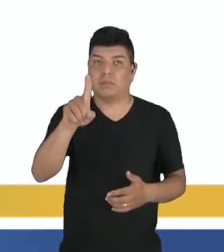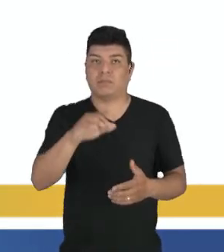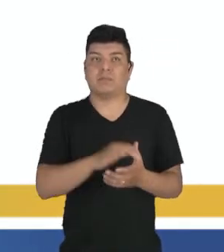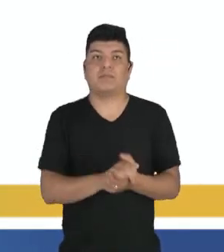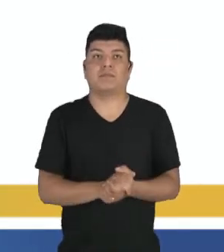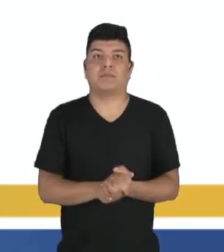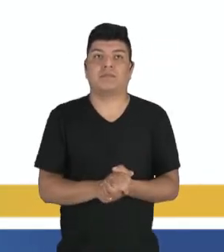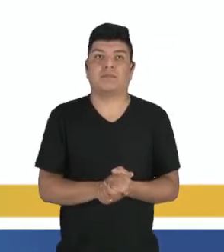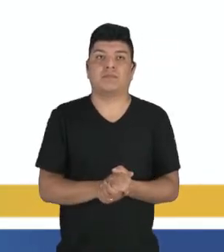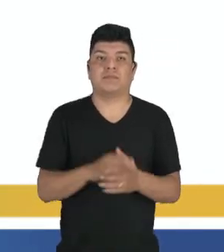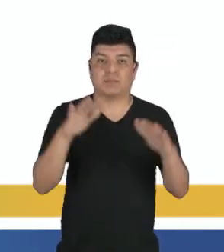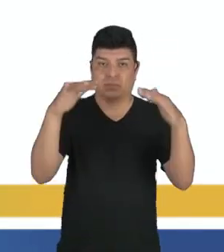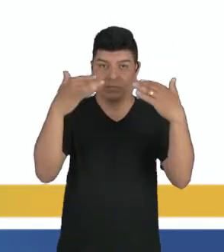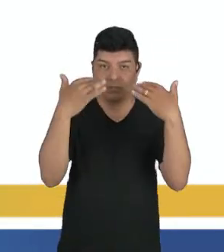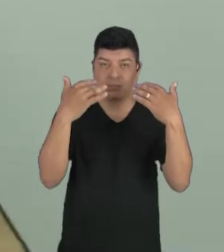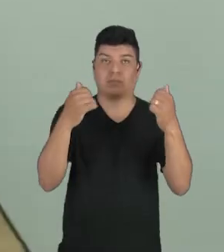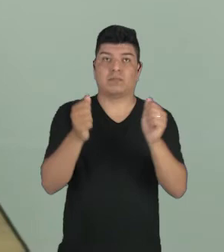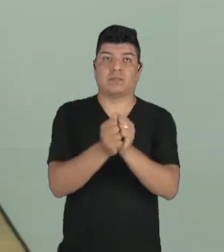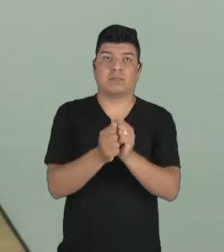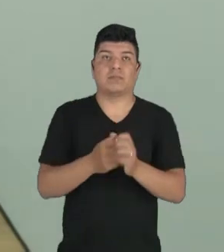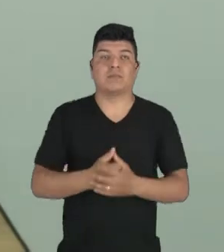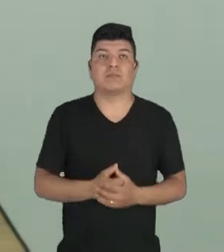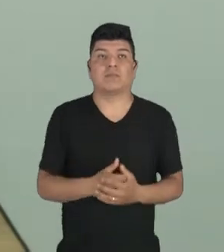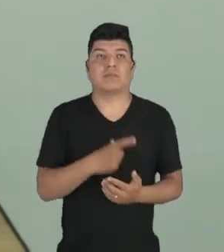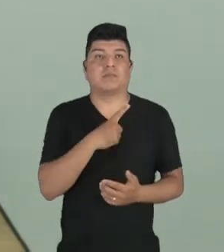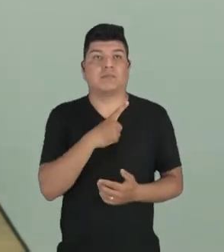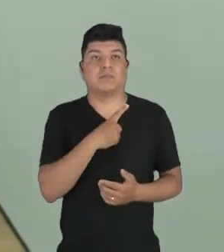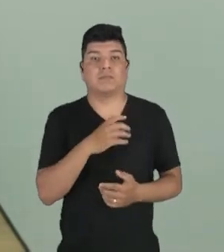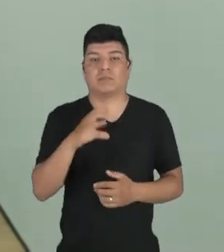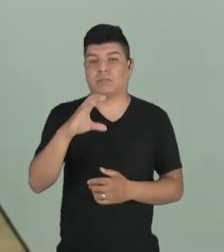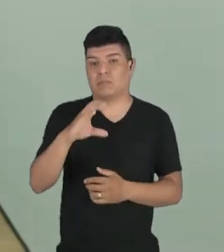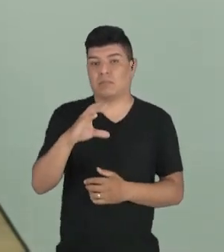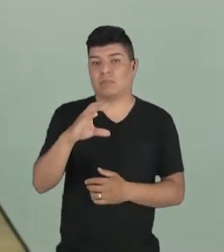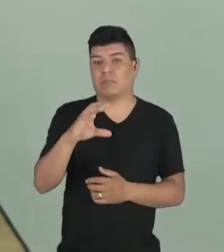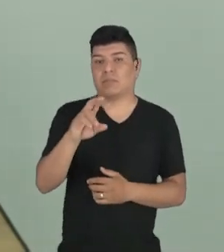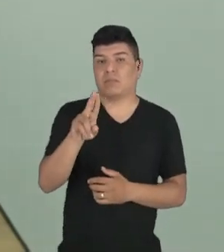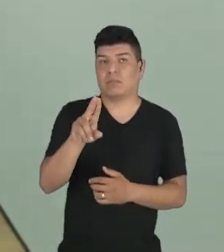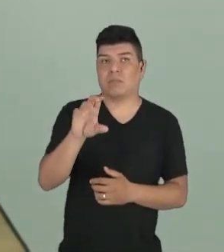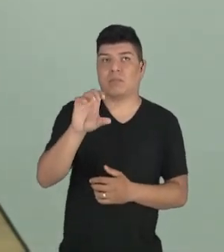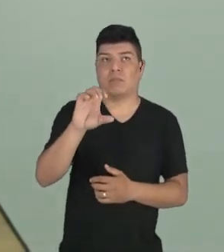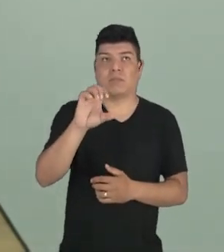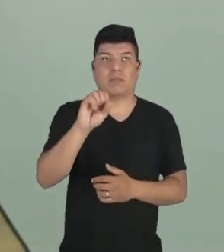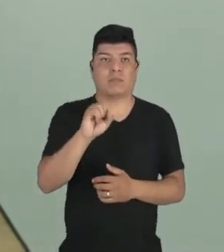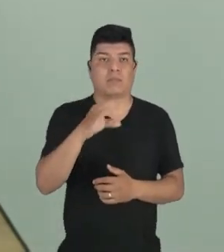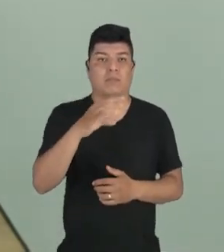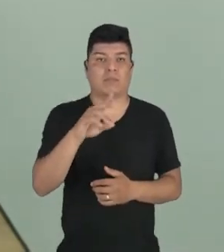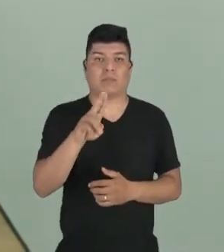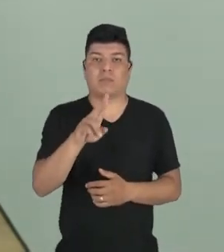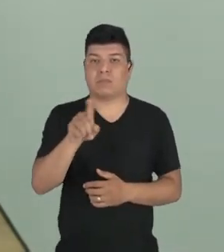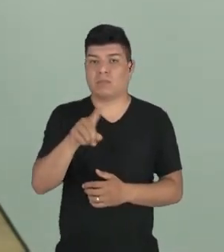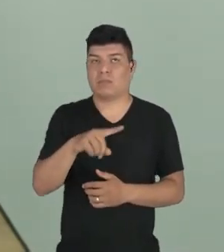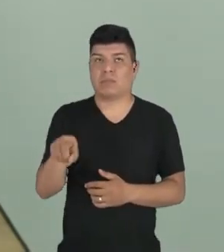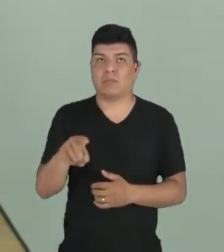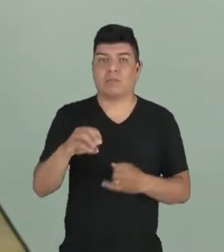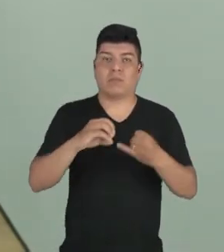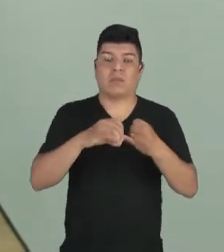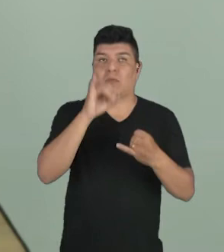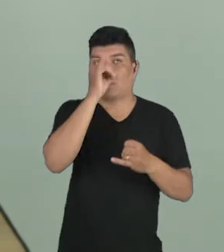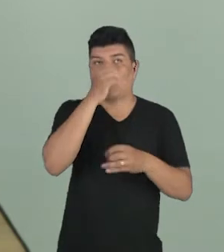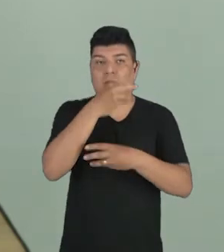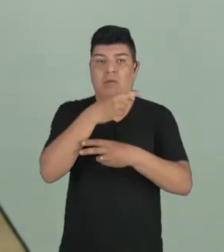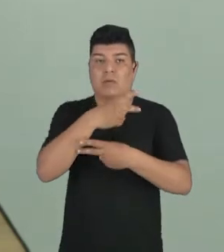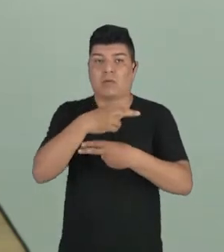Agora eu quero que vocês acompanhem aqui comigo. Nós temos aqui o cuscuz, a feijoada, né? O que conta a história?